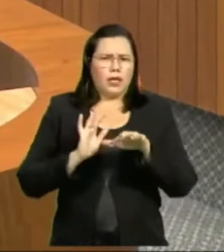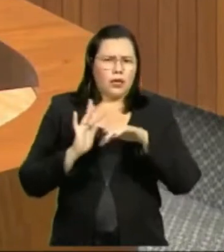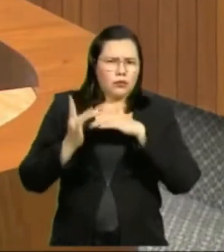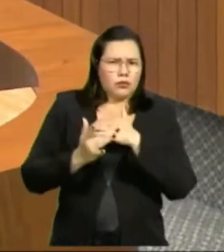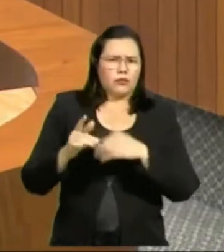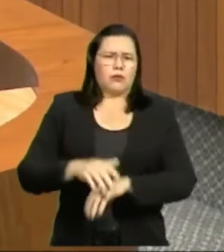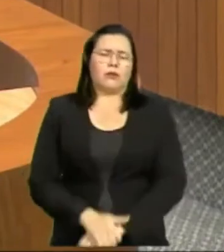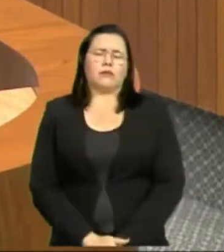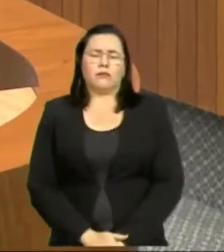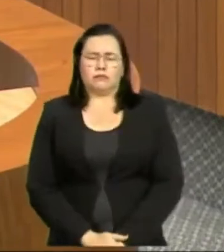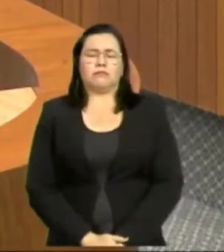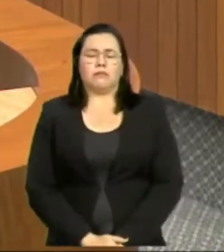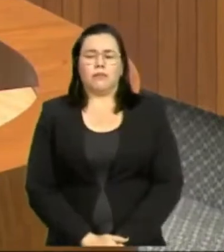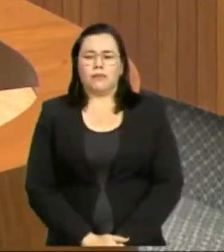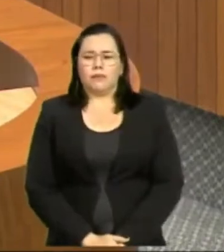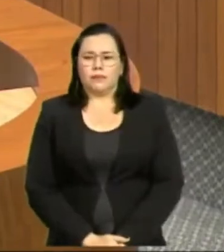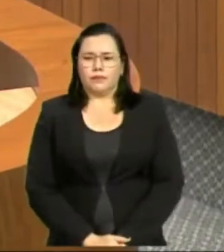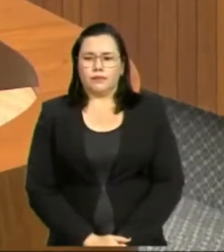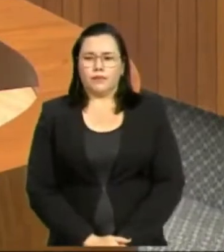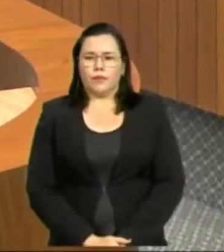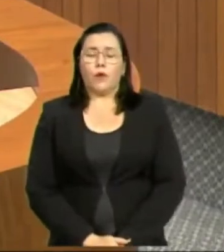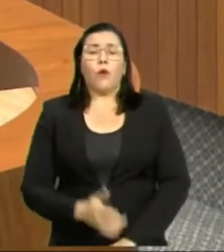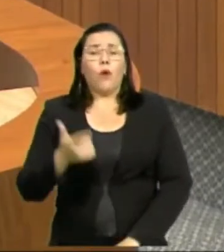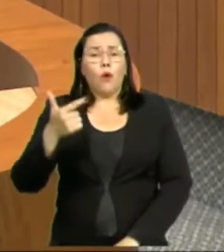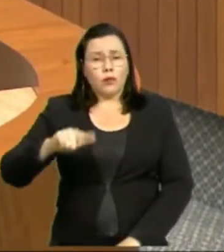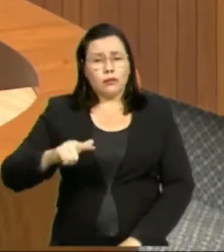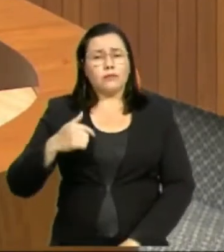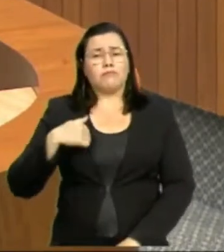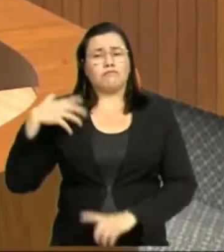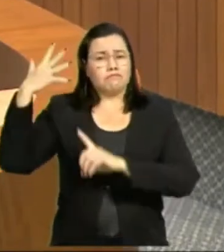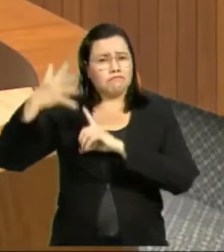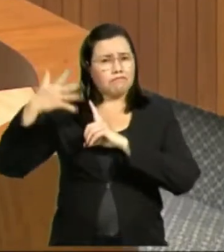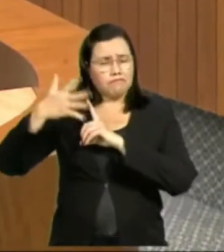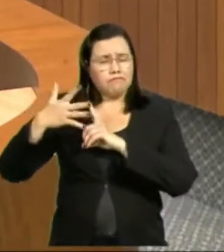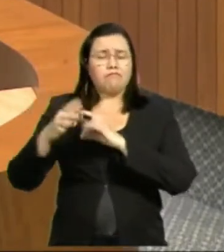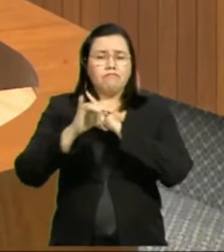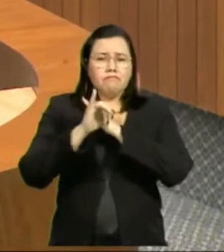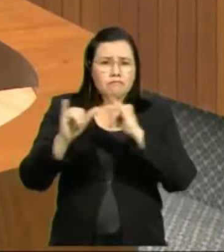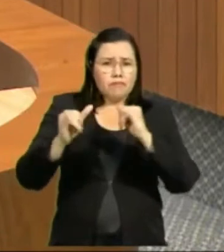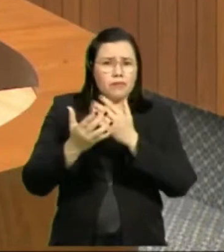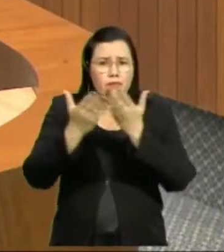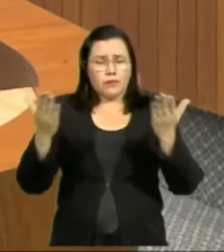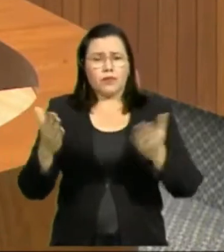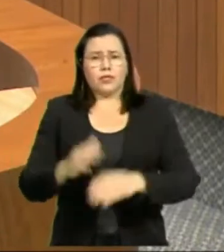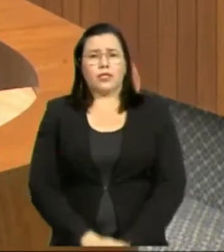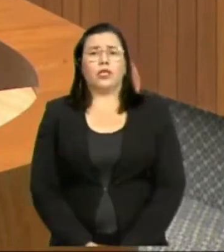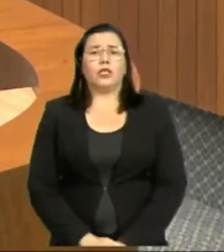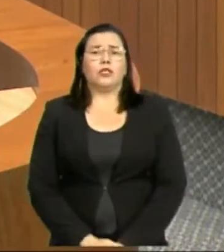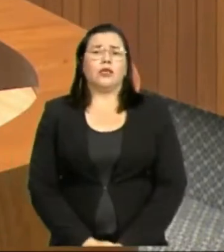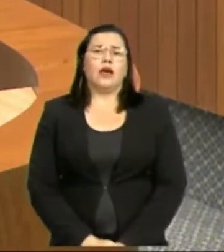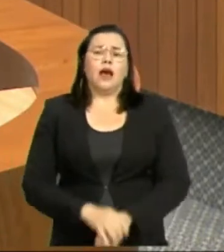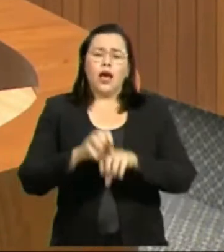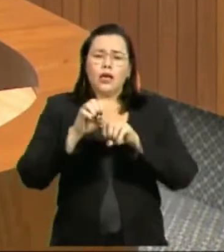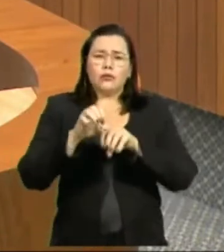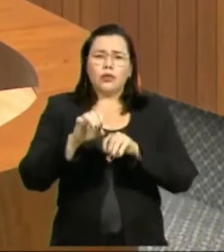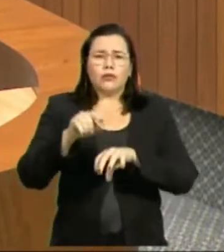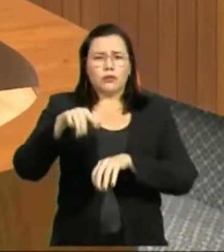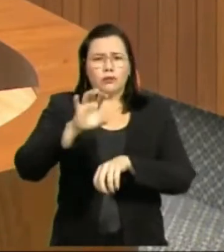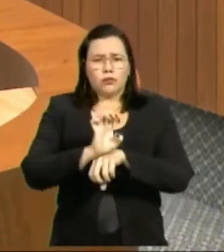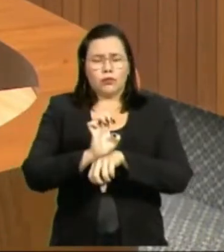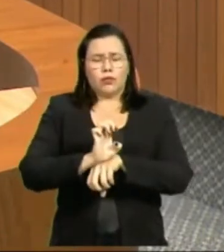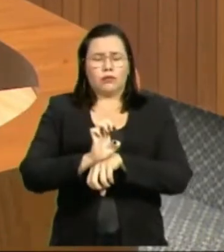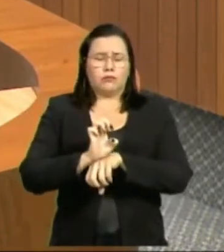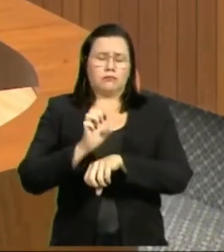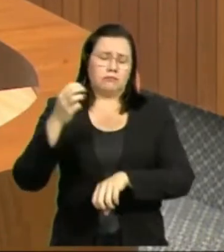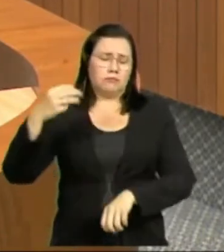assunto que venho hoje falar novamente nesta tribuna sobre a educação do nosso Estado. Semana passada, dia